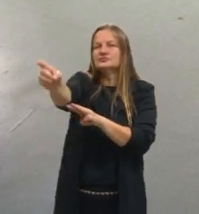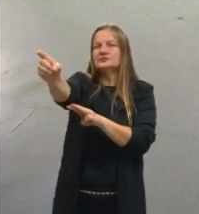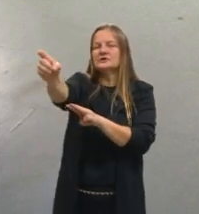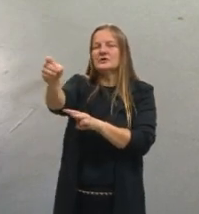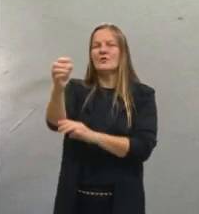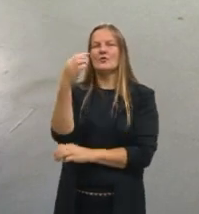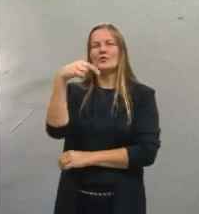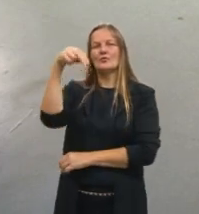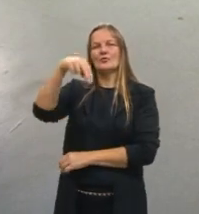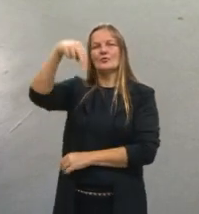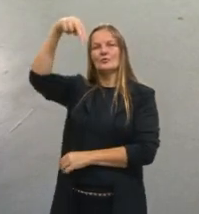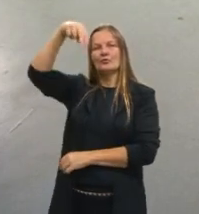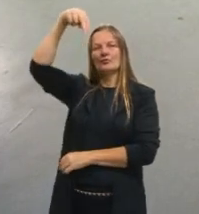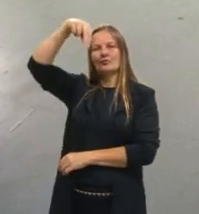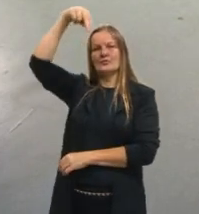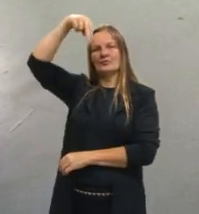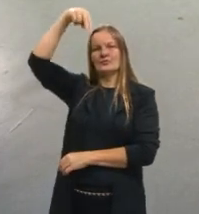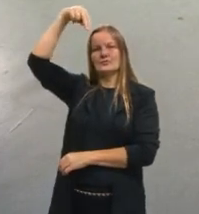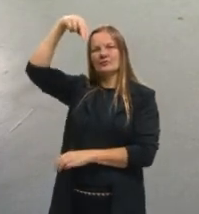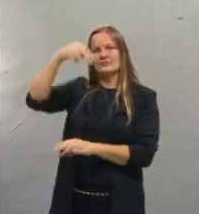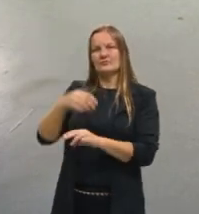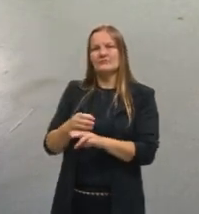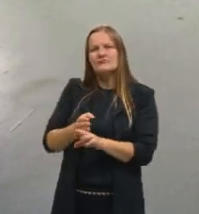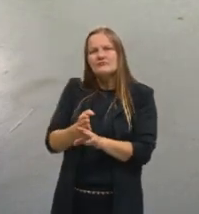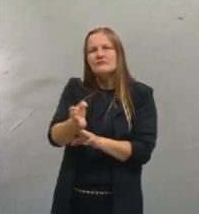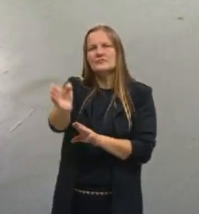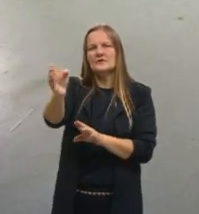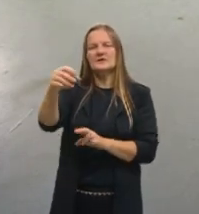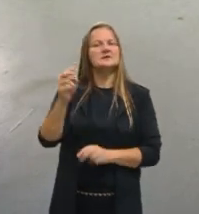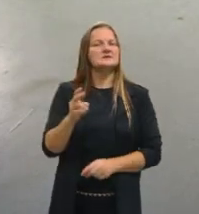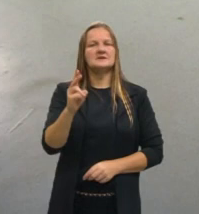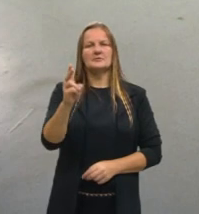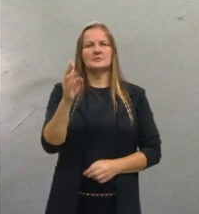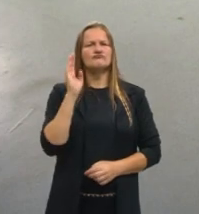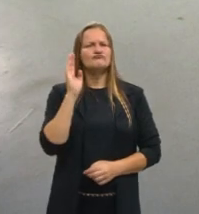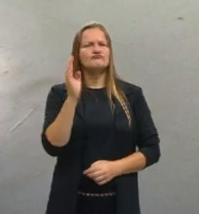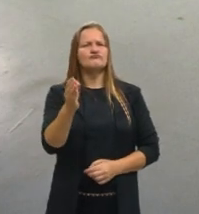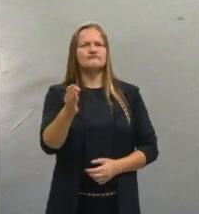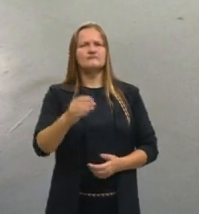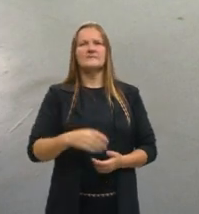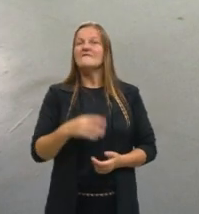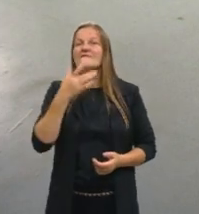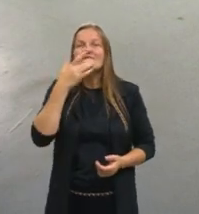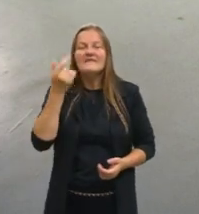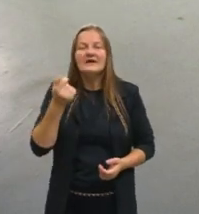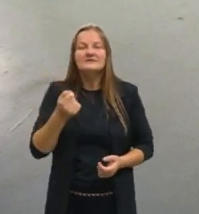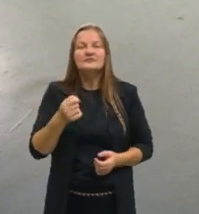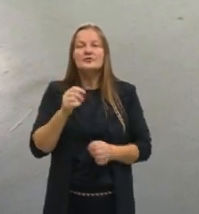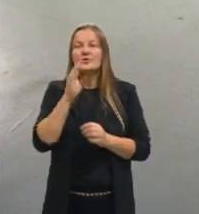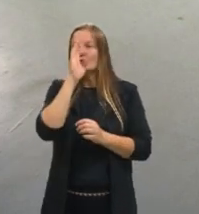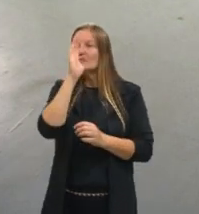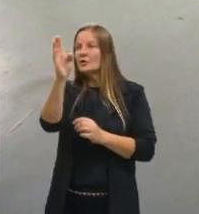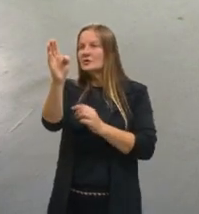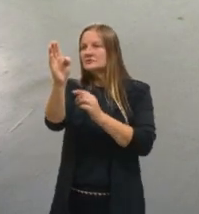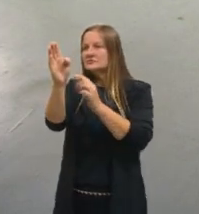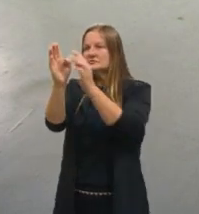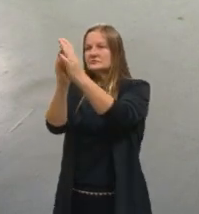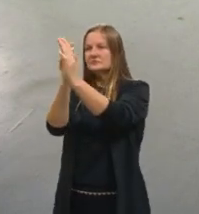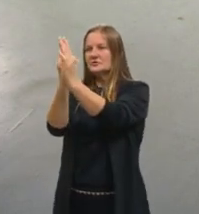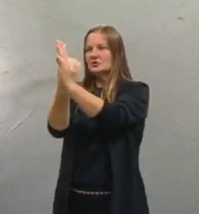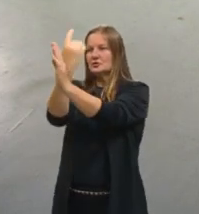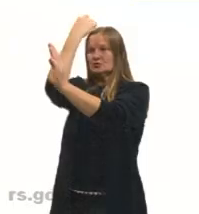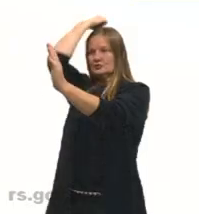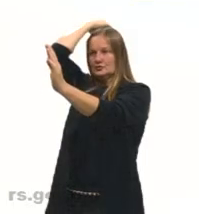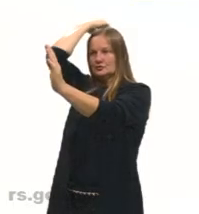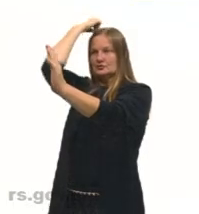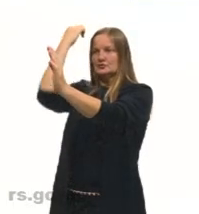tá a gurizada Ela mostrou para o norte e ao mostrar para o norte então eu sei os outros pontos tá meninos e meninas